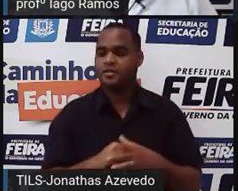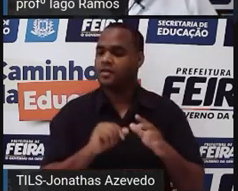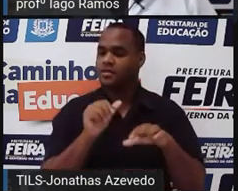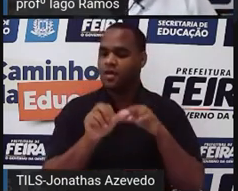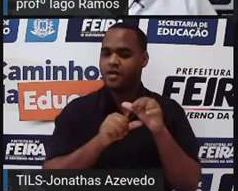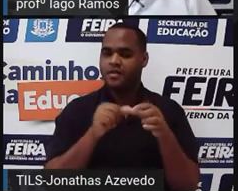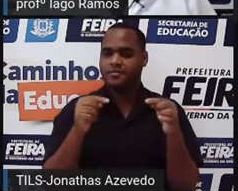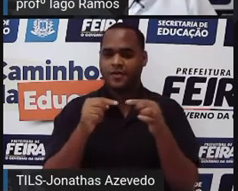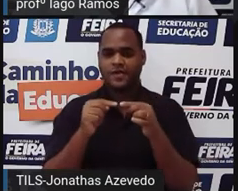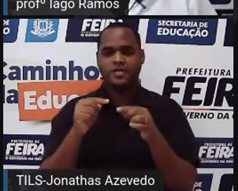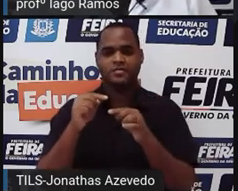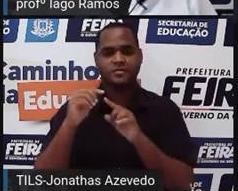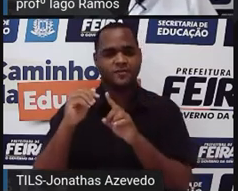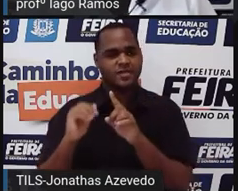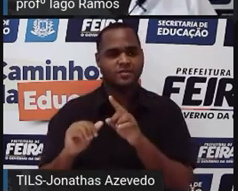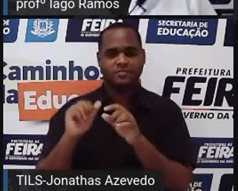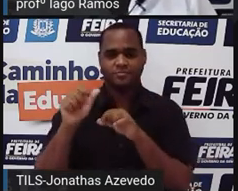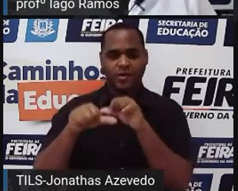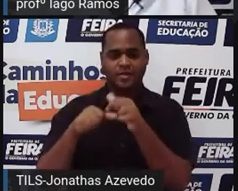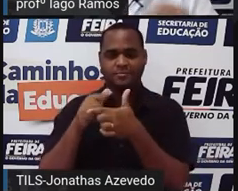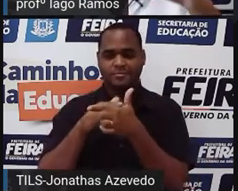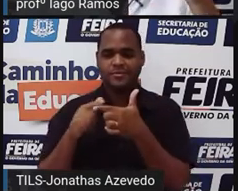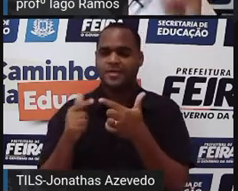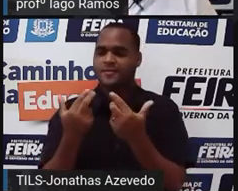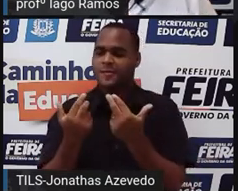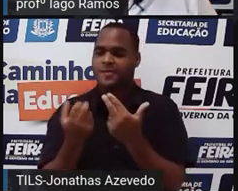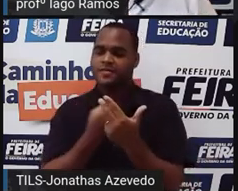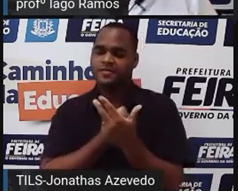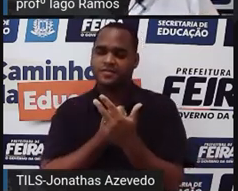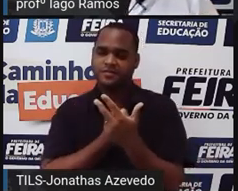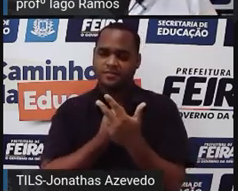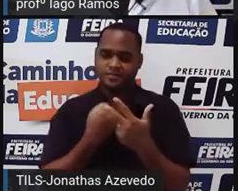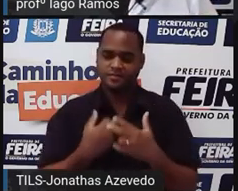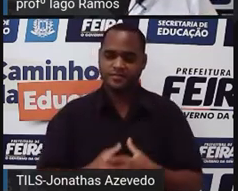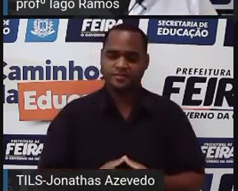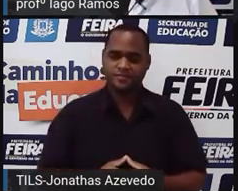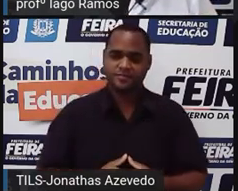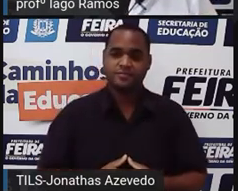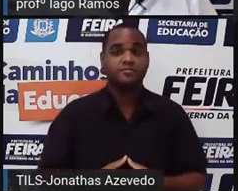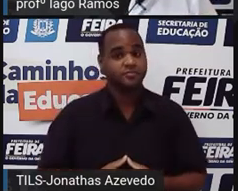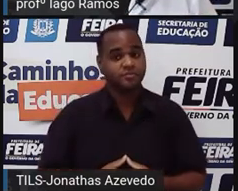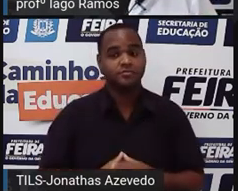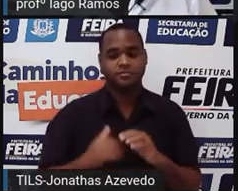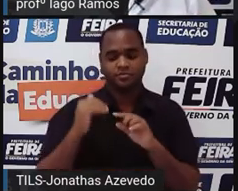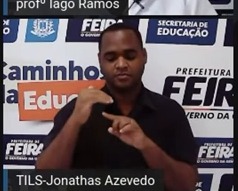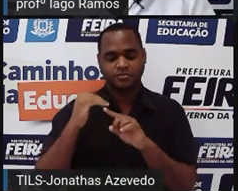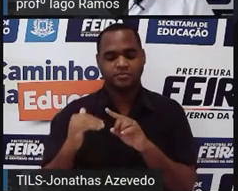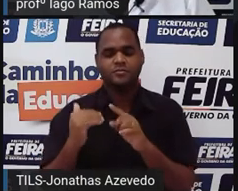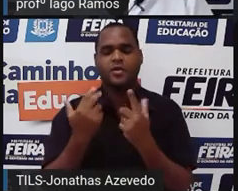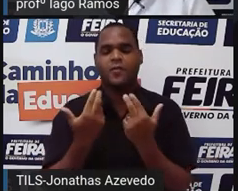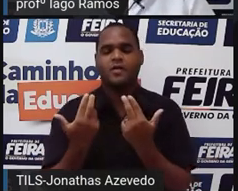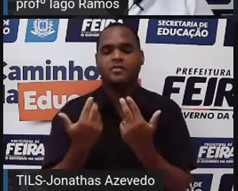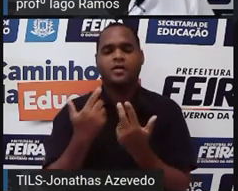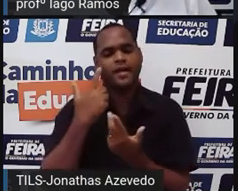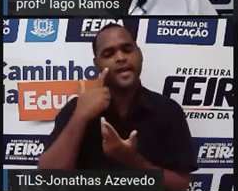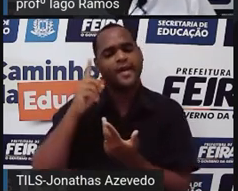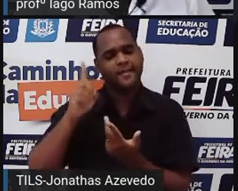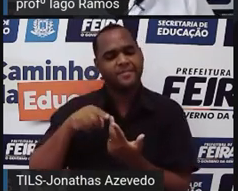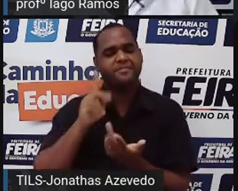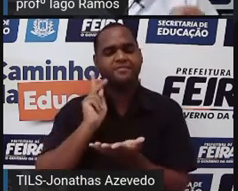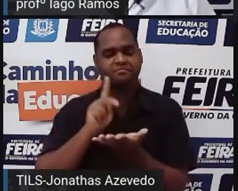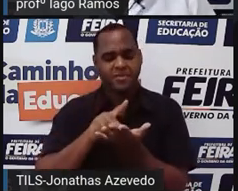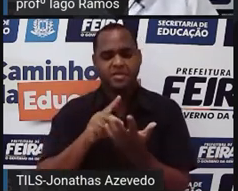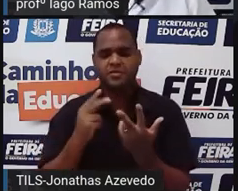de potências com o mesmo expoente. Mesmo dividindo potências que têm o mesmo expoente, funciona da mesma